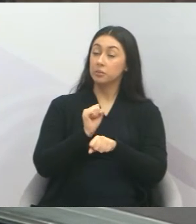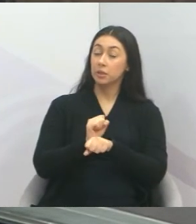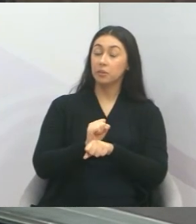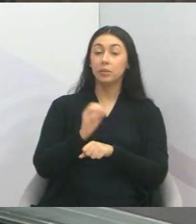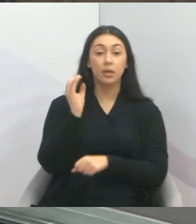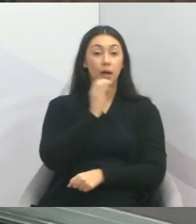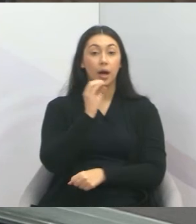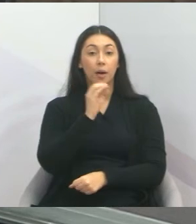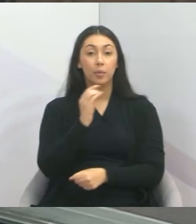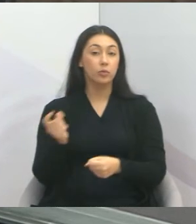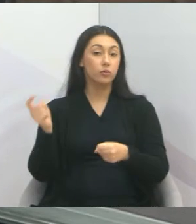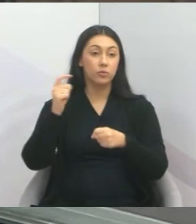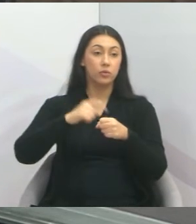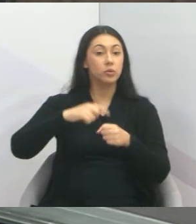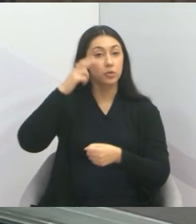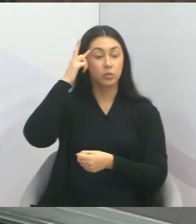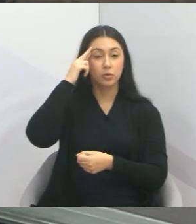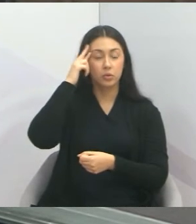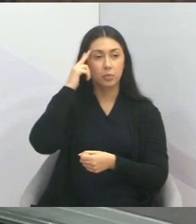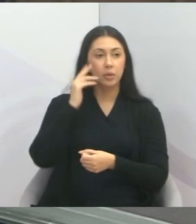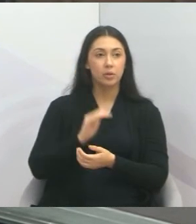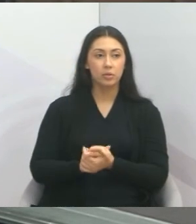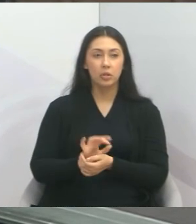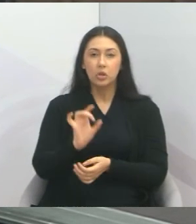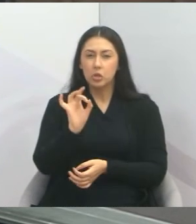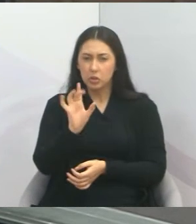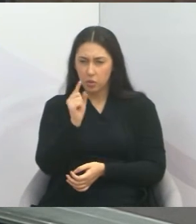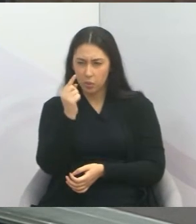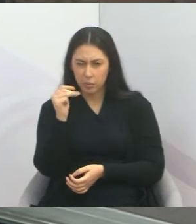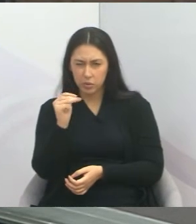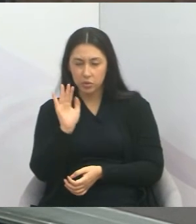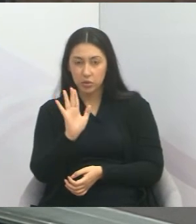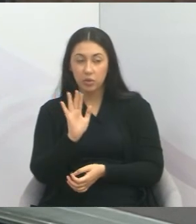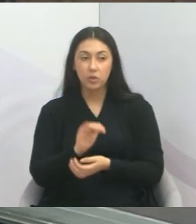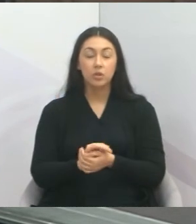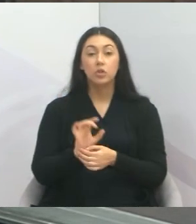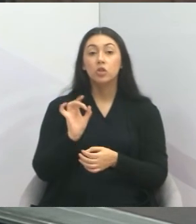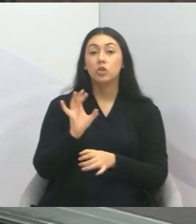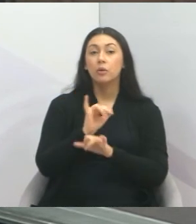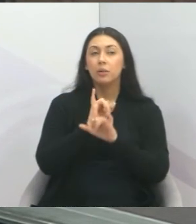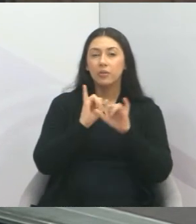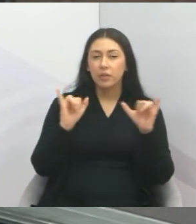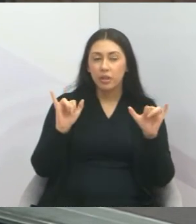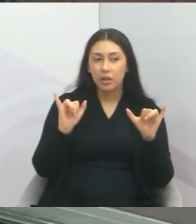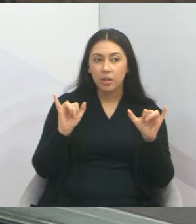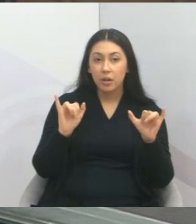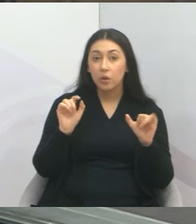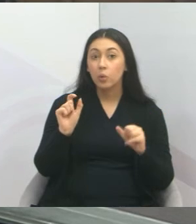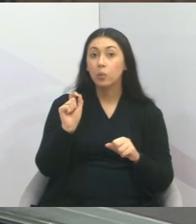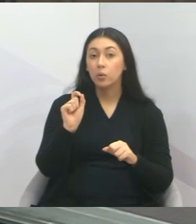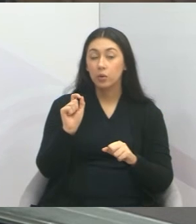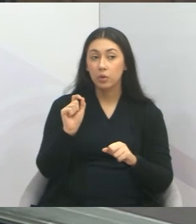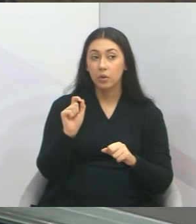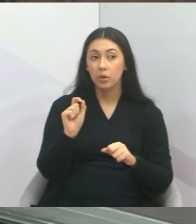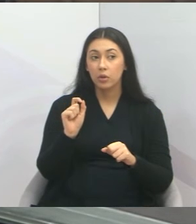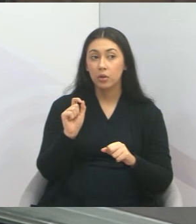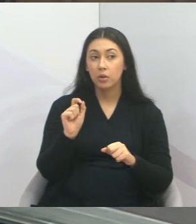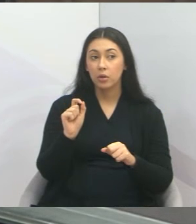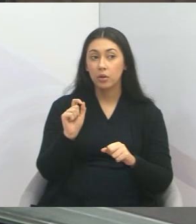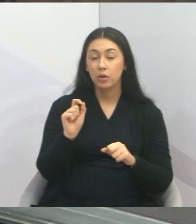breve que todos os medicamentos esteja um dia é só para só mais um minutinho só para salientar aqui